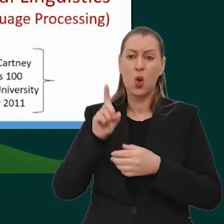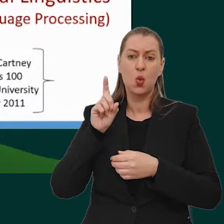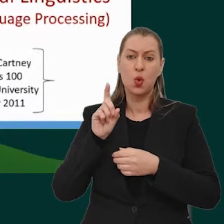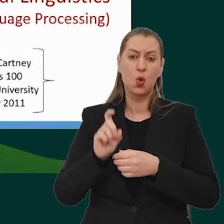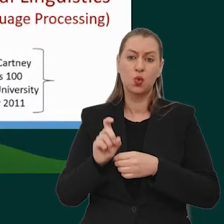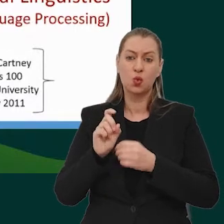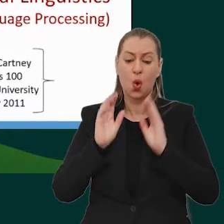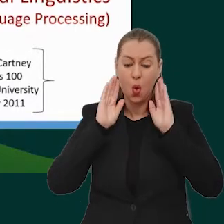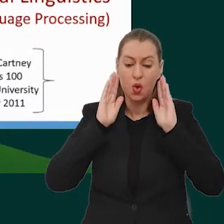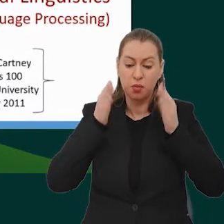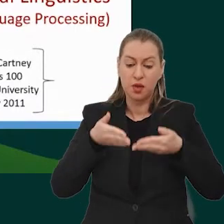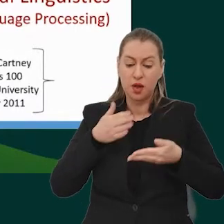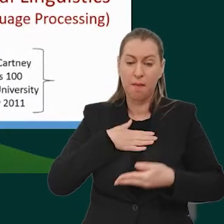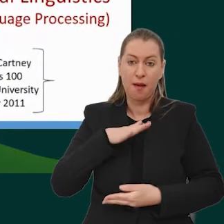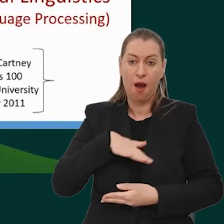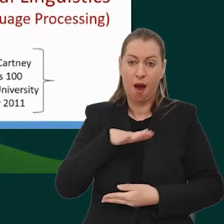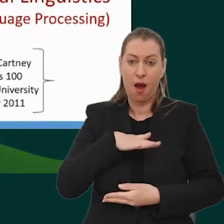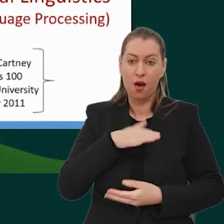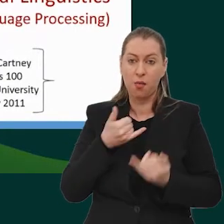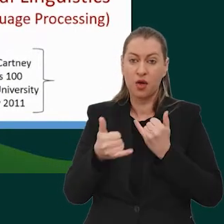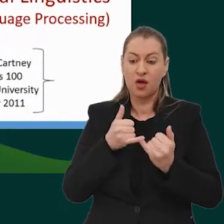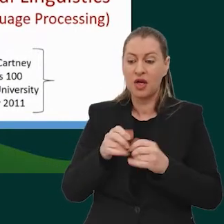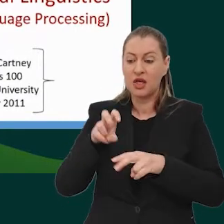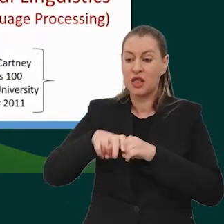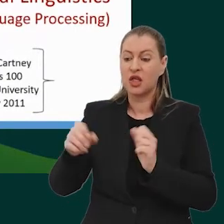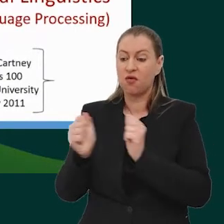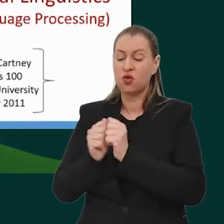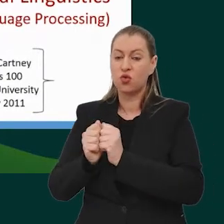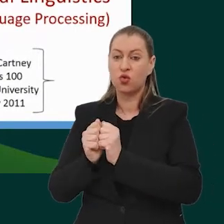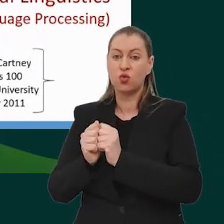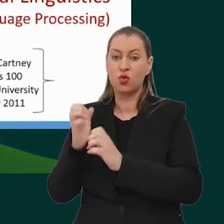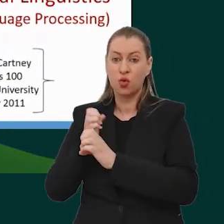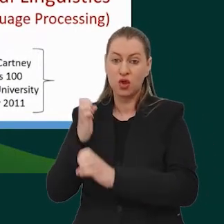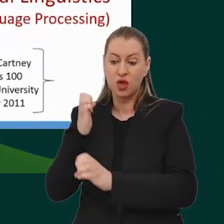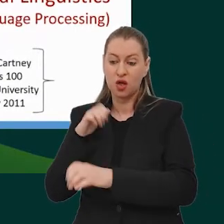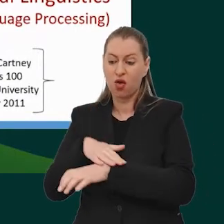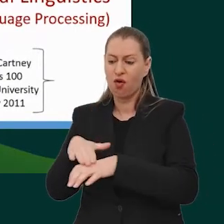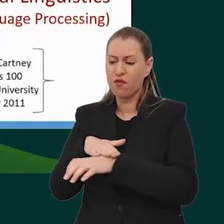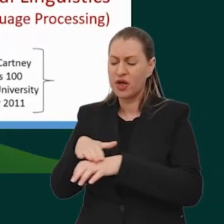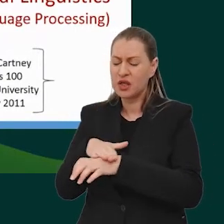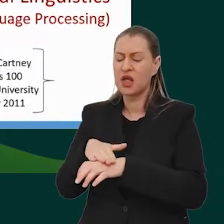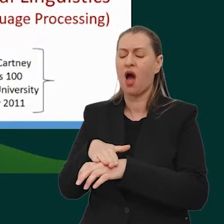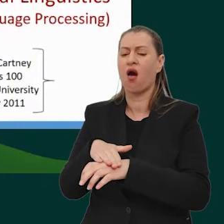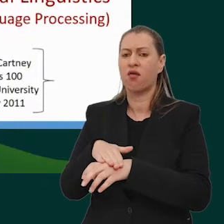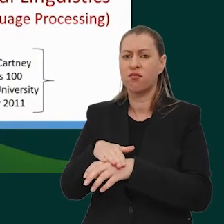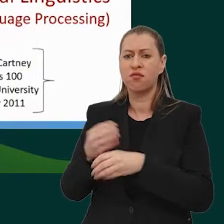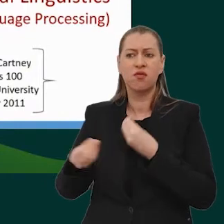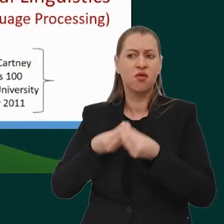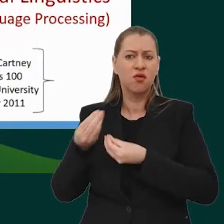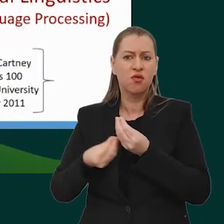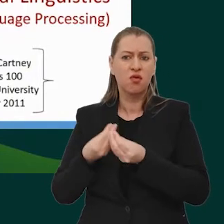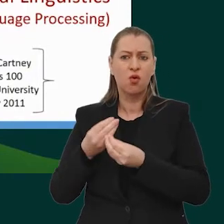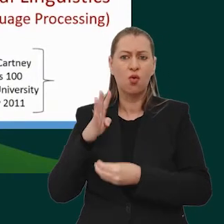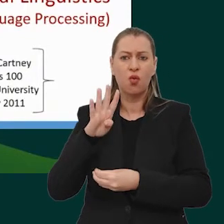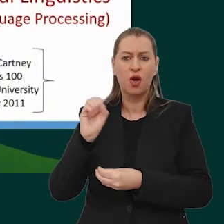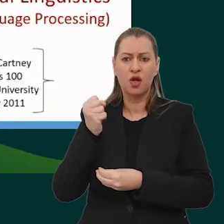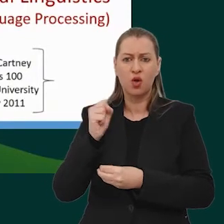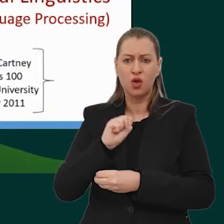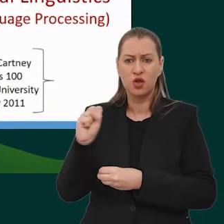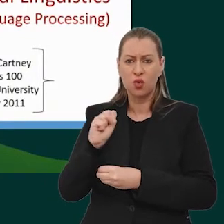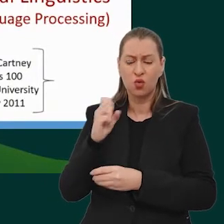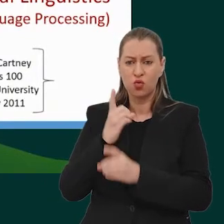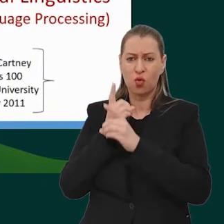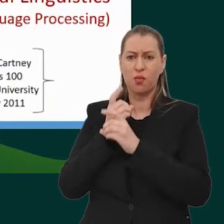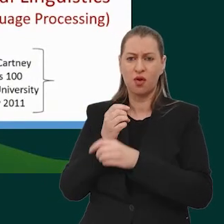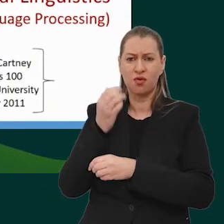né? Sentava no lado dos engenheiros, conversando, conversa vai, conversa vem. Bom, em 48 segundos eles descobriram que ele não